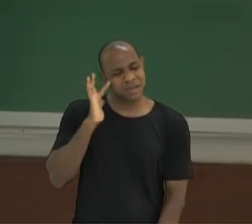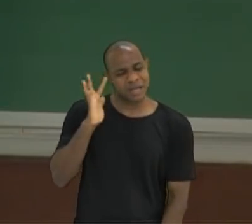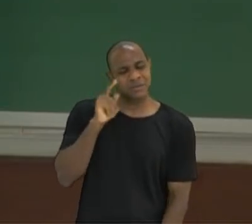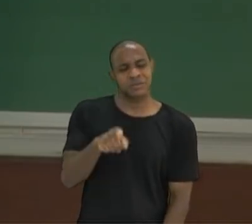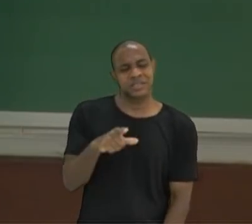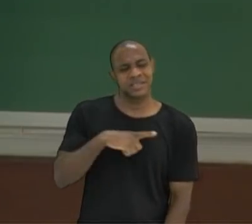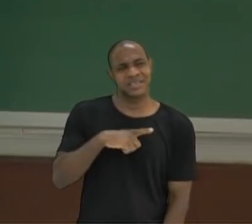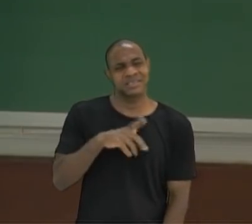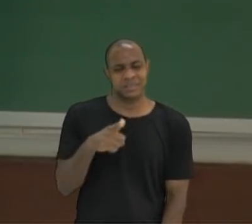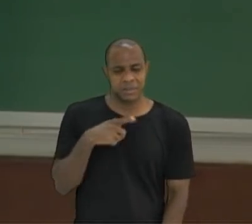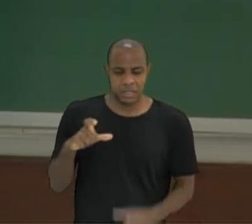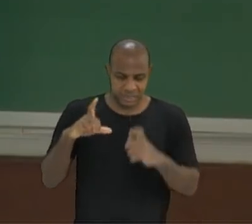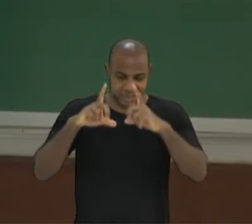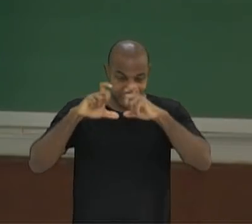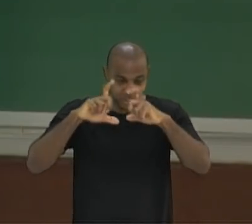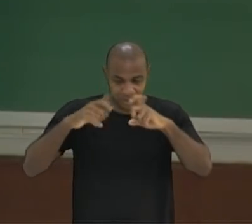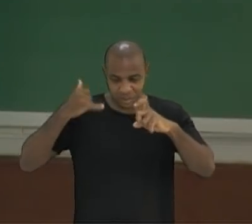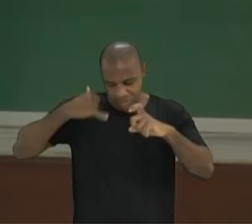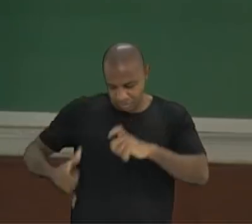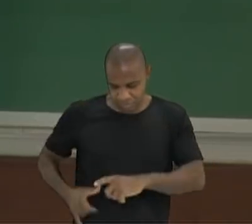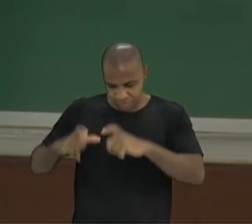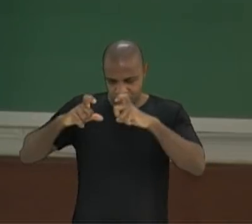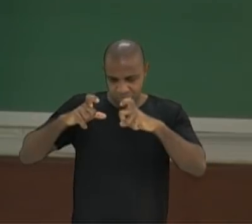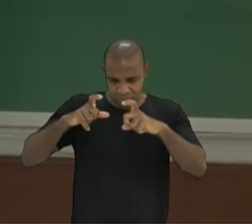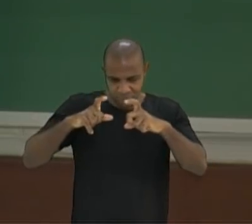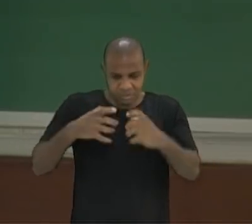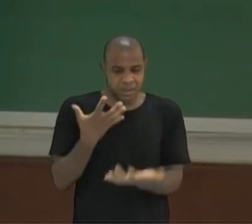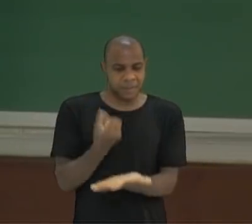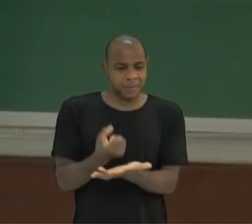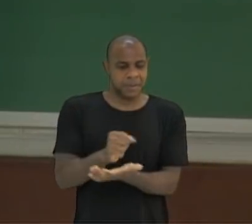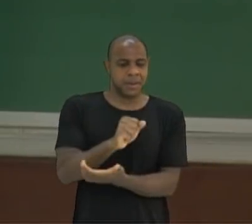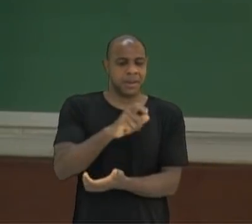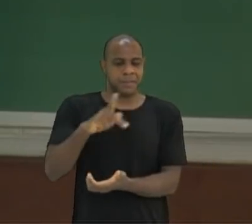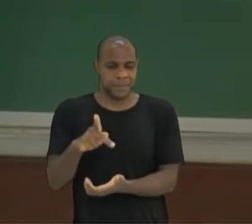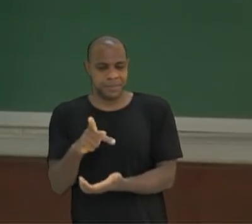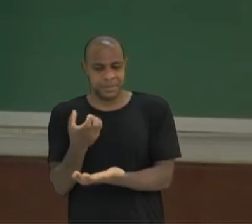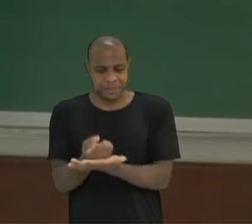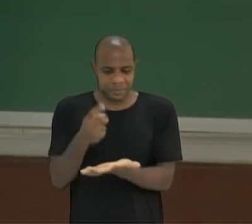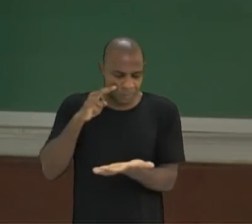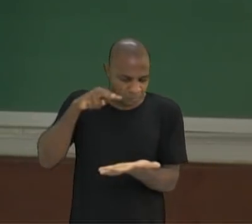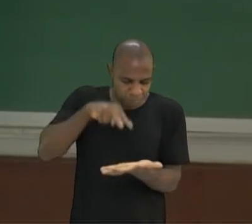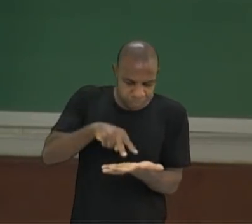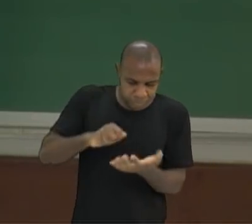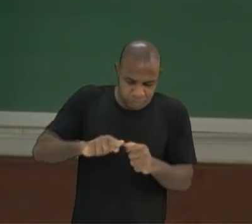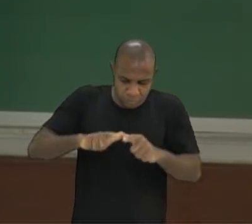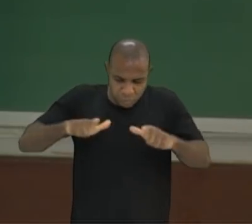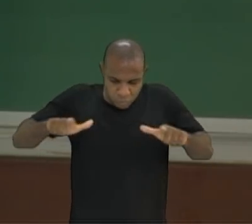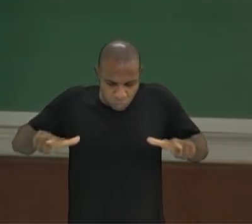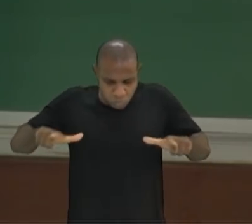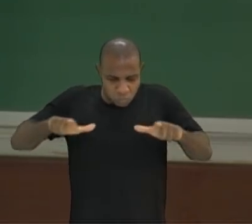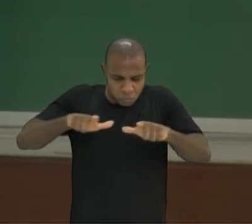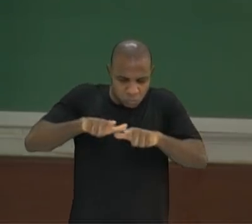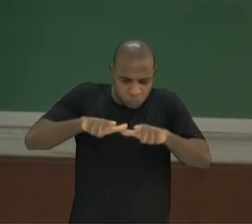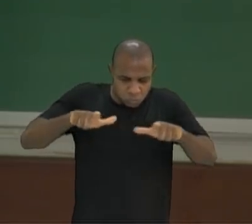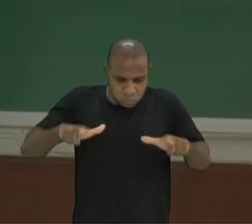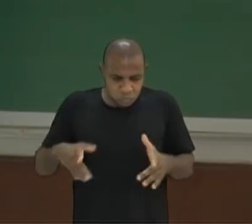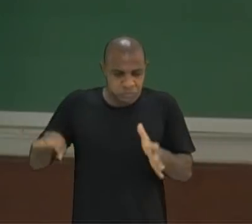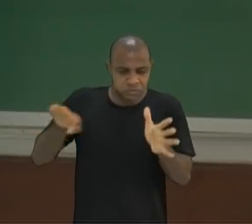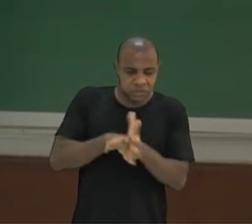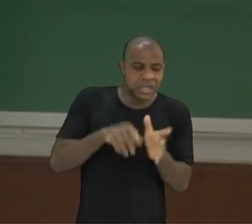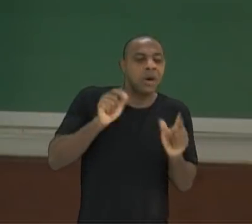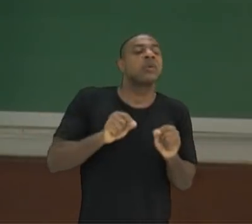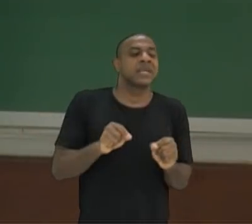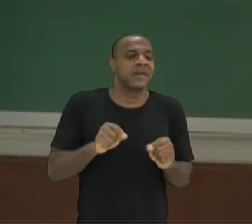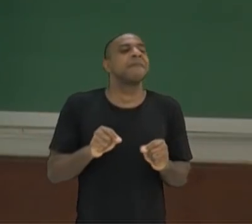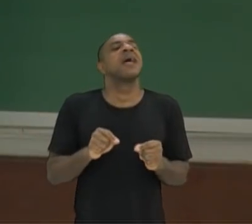deve pegar no teu celular e acionar o aplicativo, que te leva a enxergar como chegar naquele endereço que você